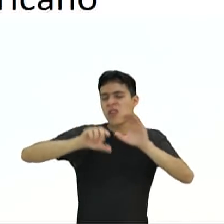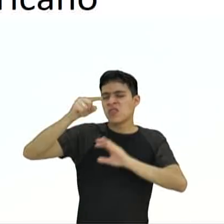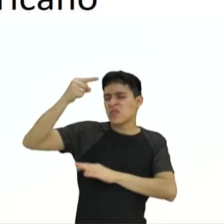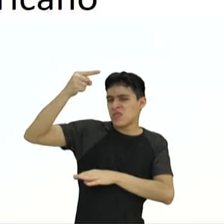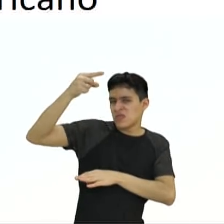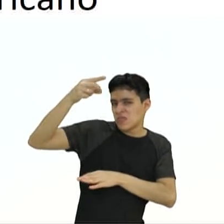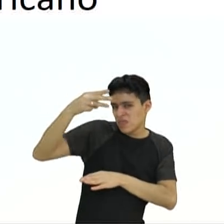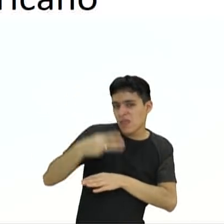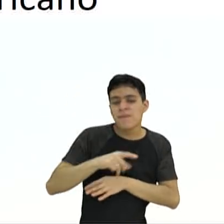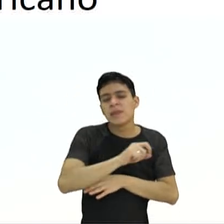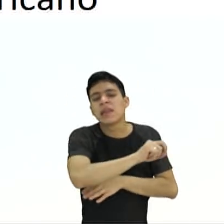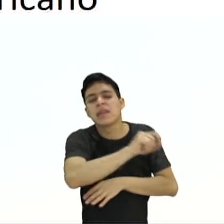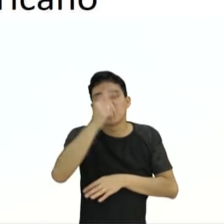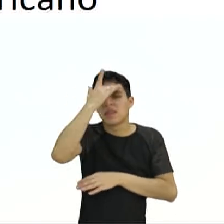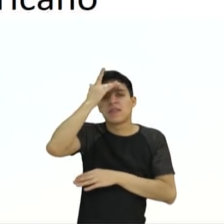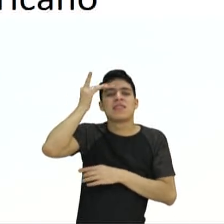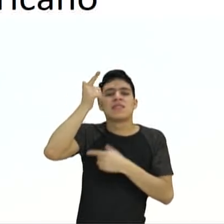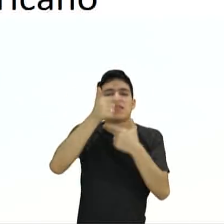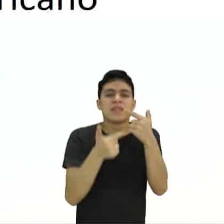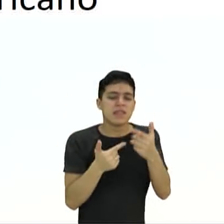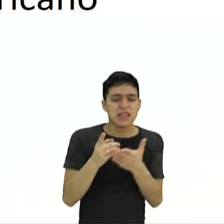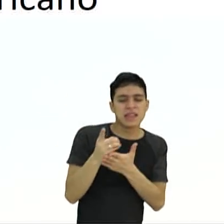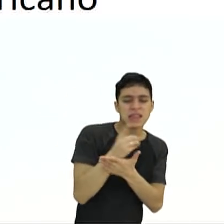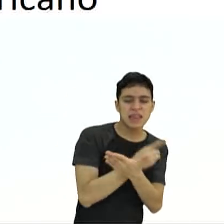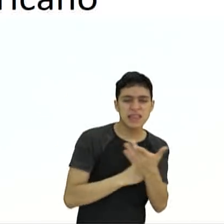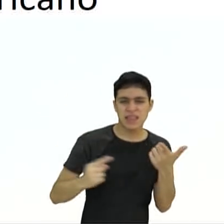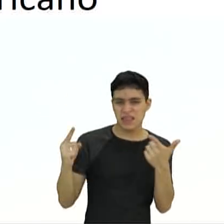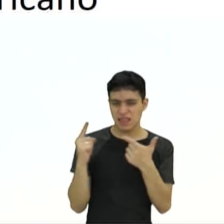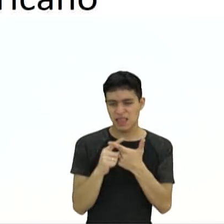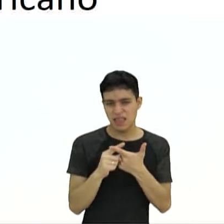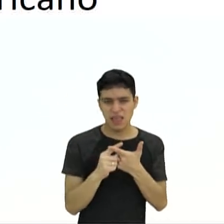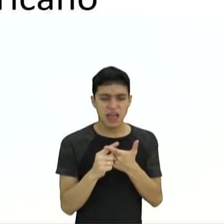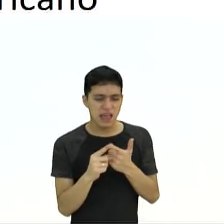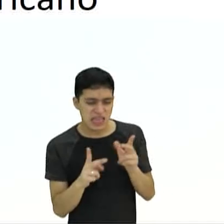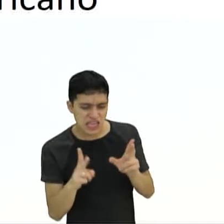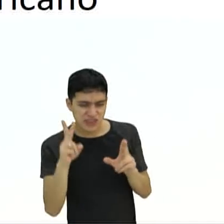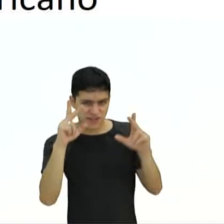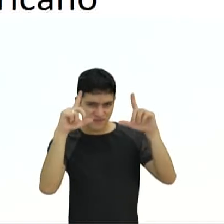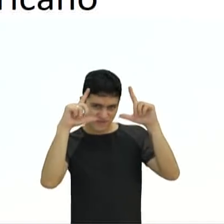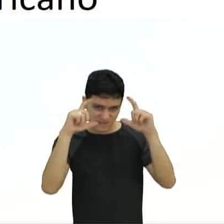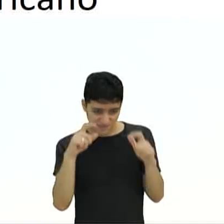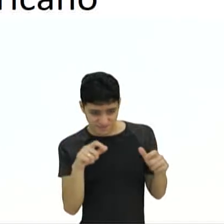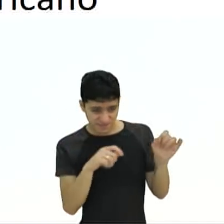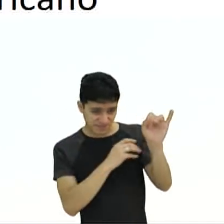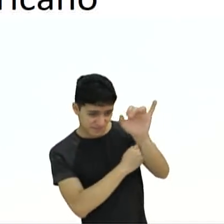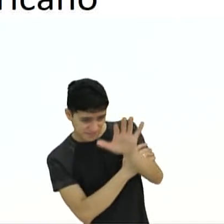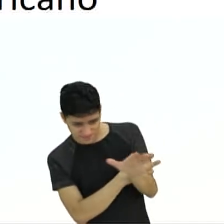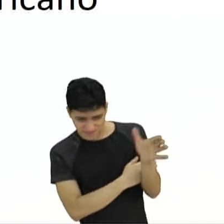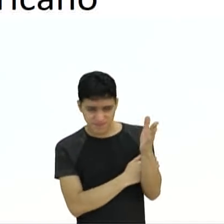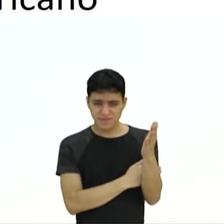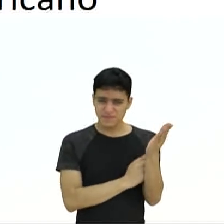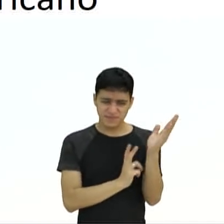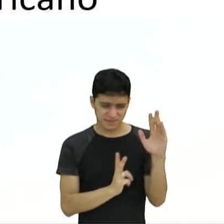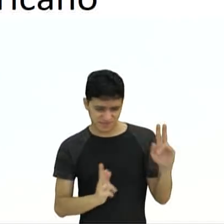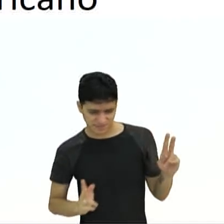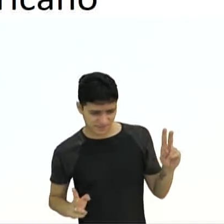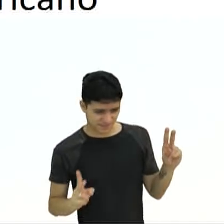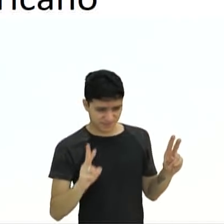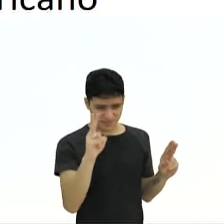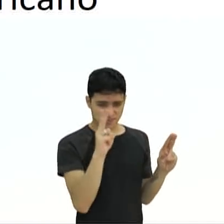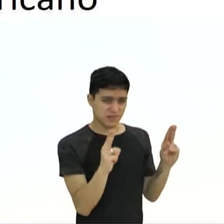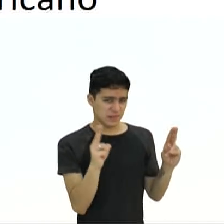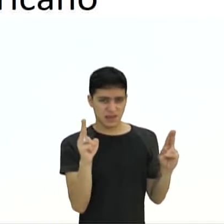com design, com Photoshop, com imagens, tratando, editando